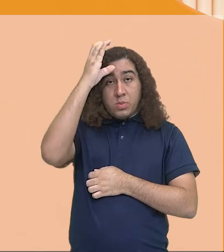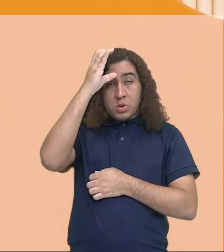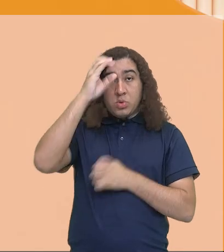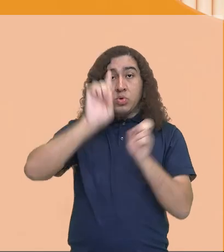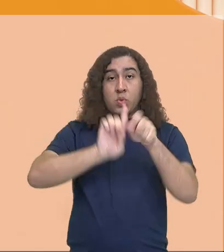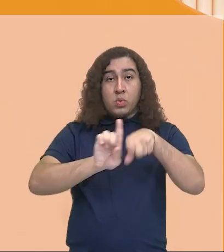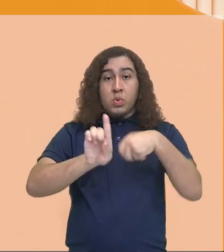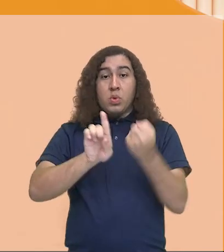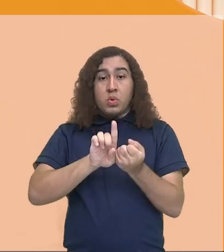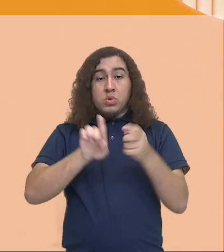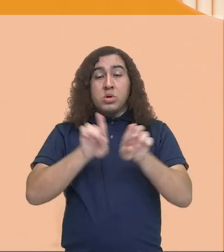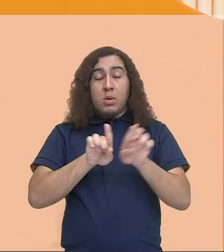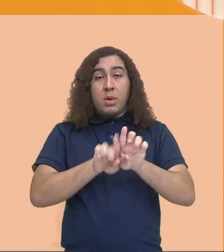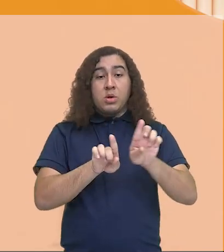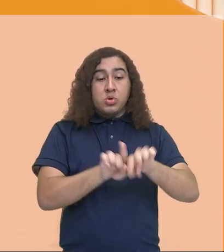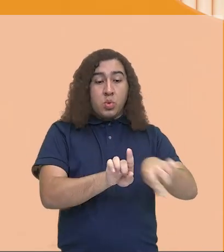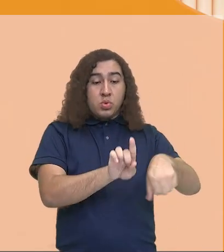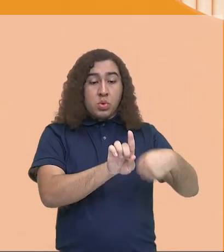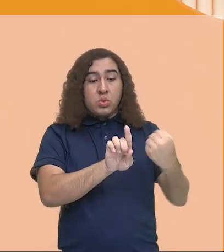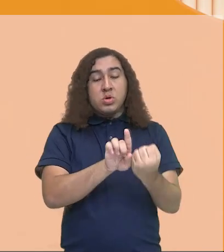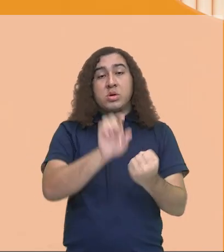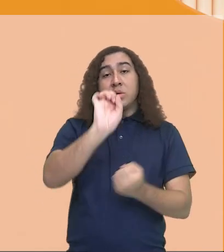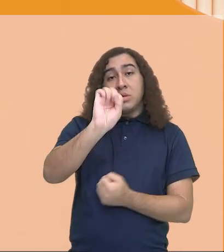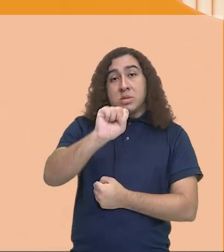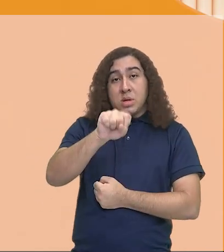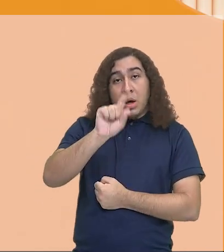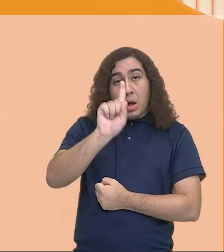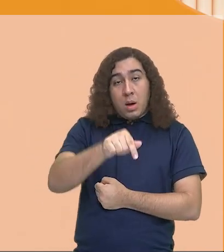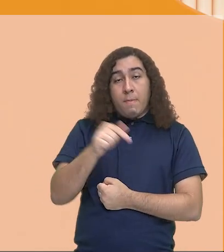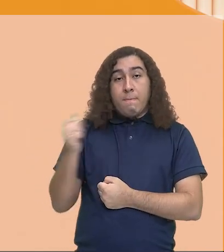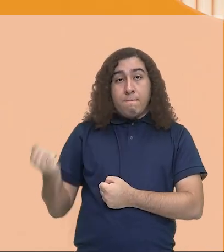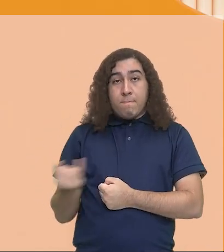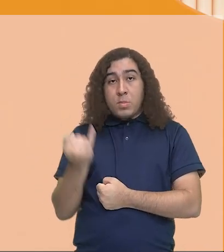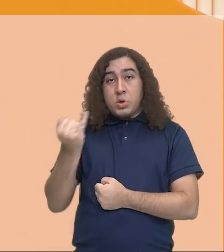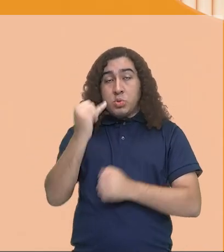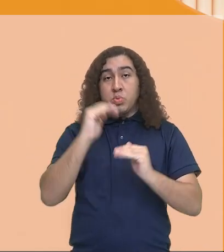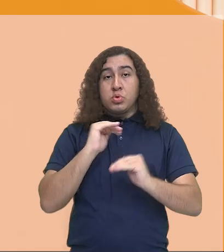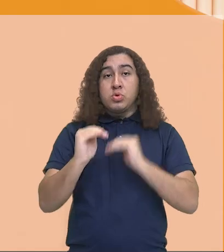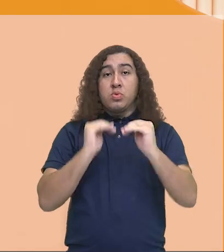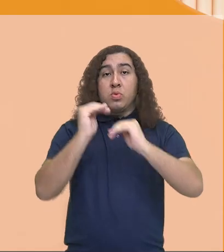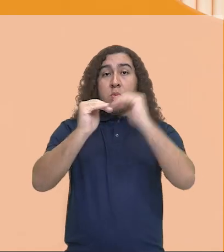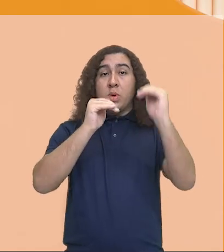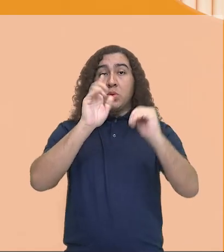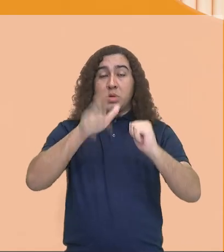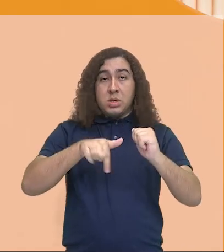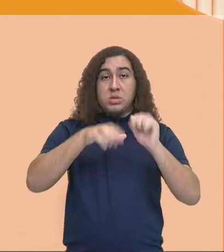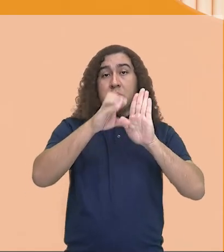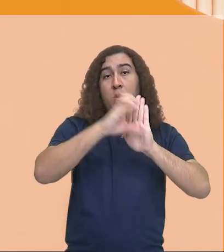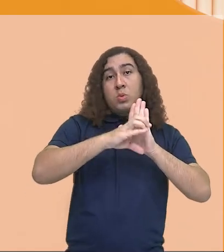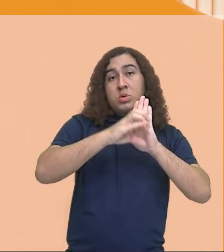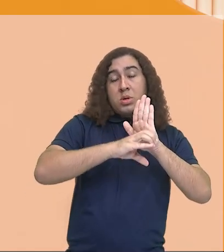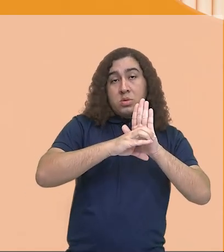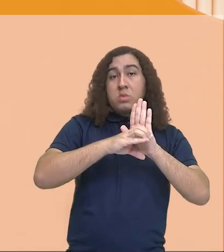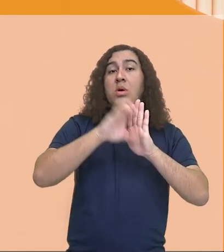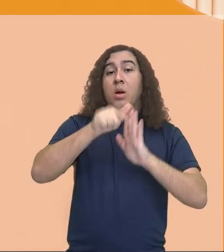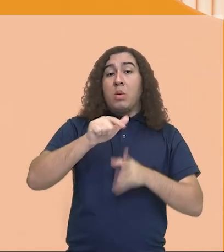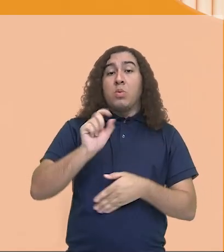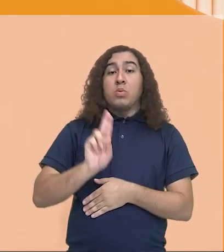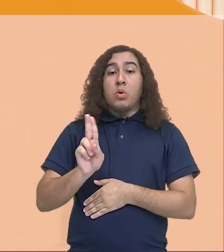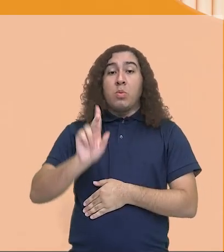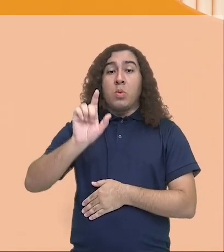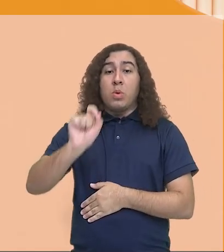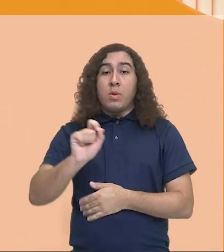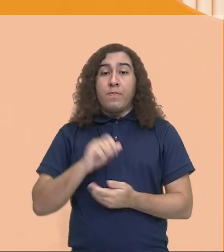a sociologia, sim, é muito importante para o desenvolvimento deste conceito que ele chamou